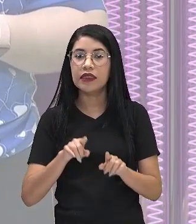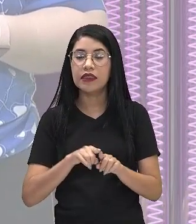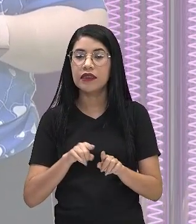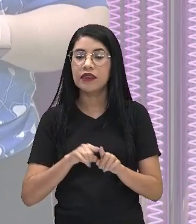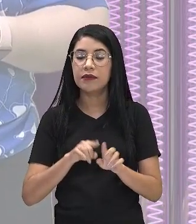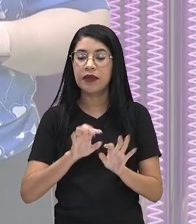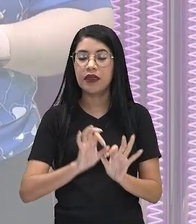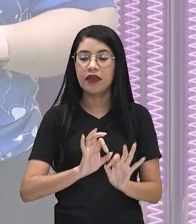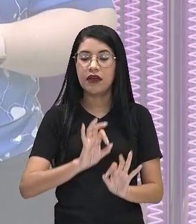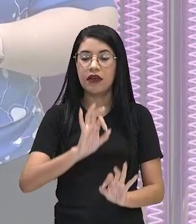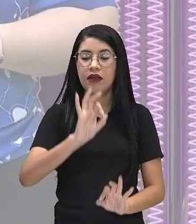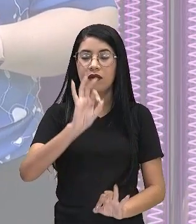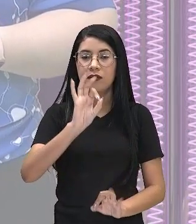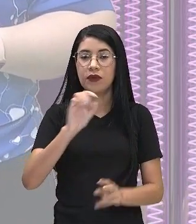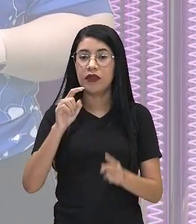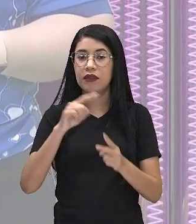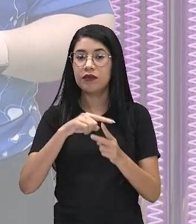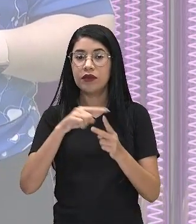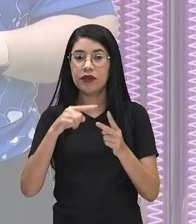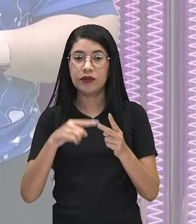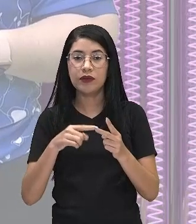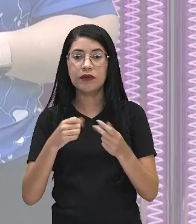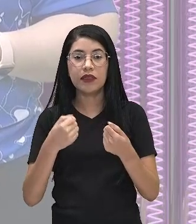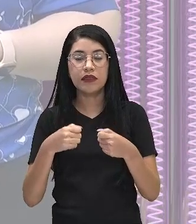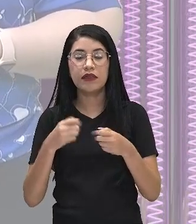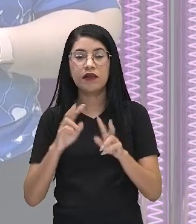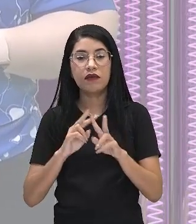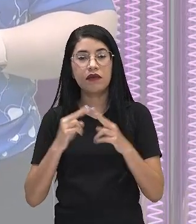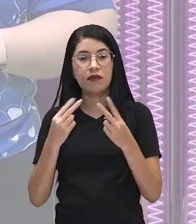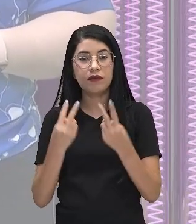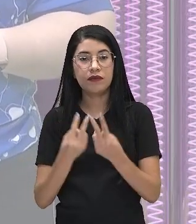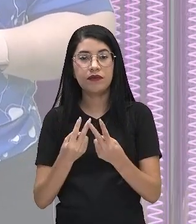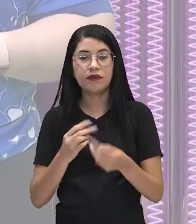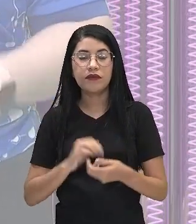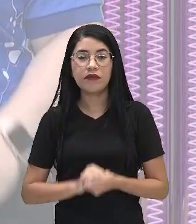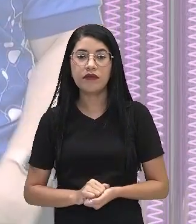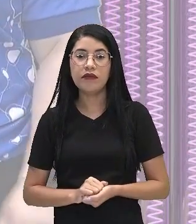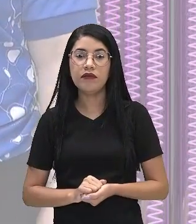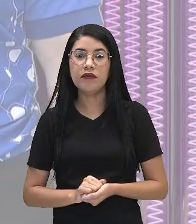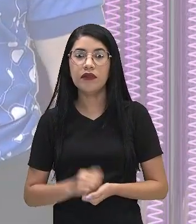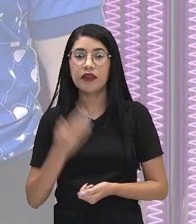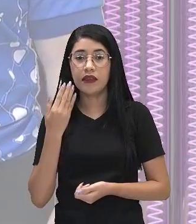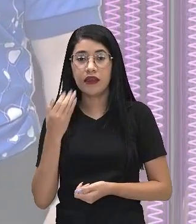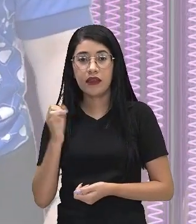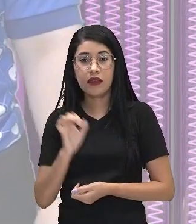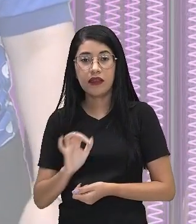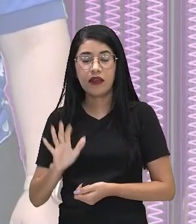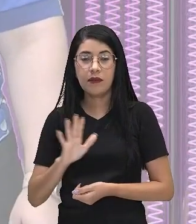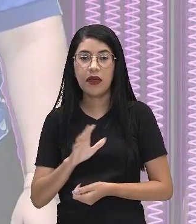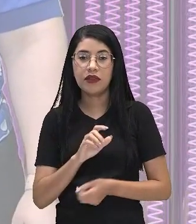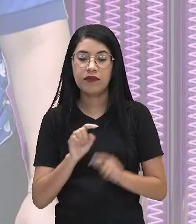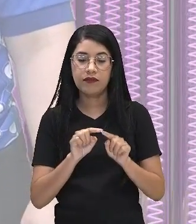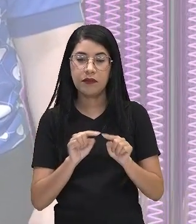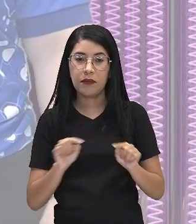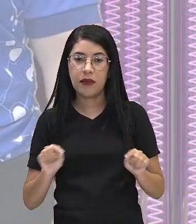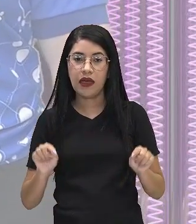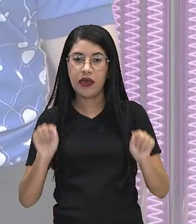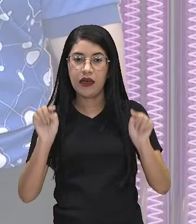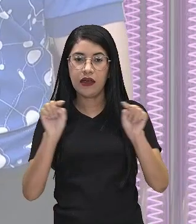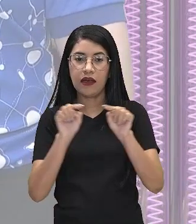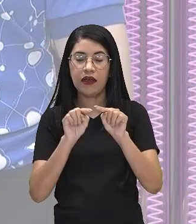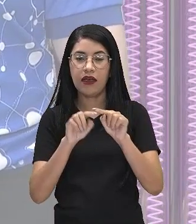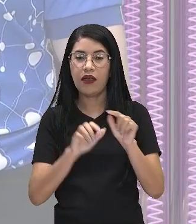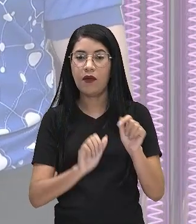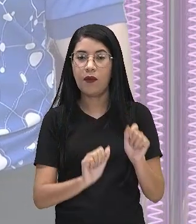da altura, né? Então aqui a gente tem, né, esse prisma, e aqui a gente está identificando A, esse lado aqui de baixo,